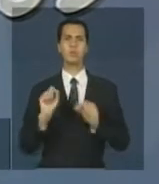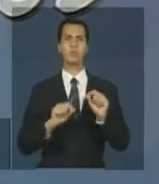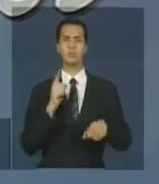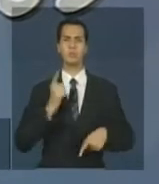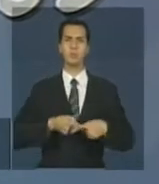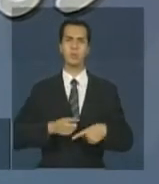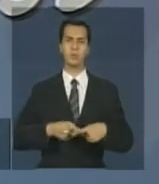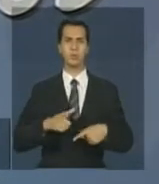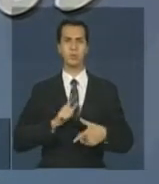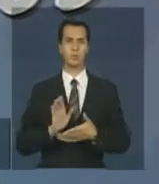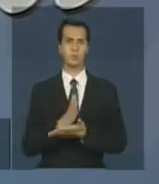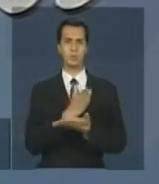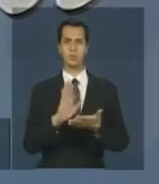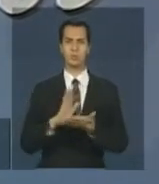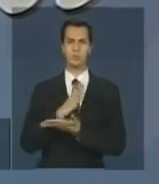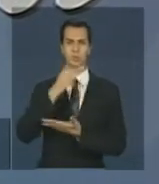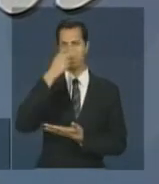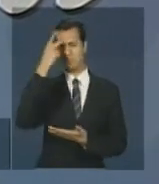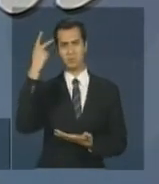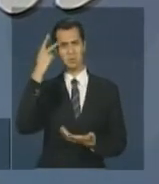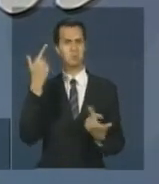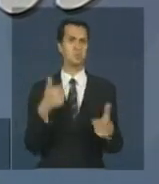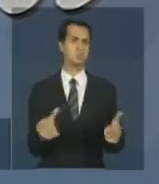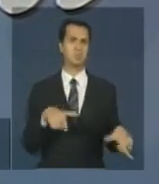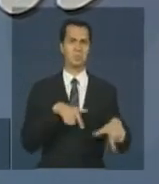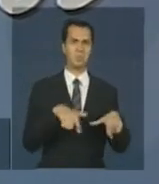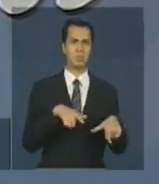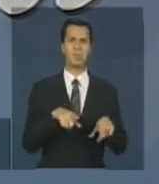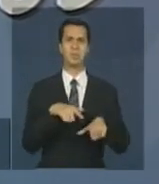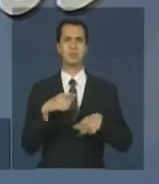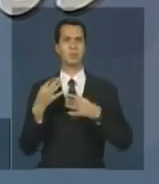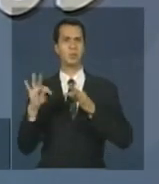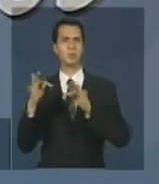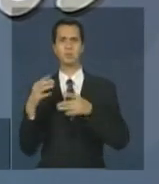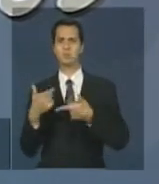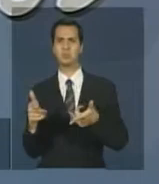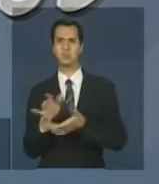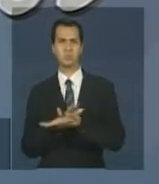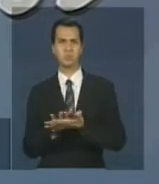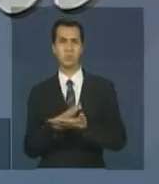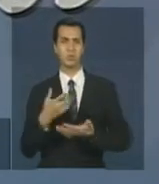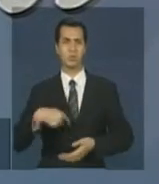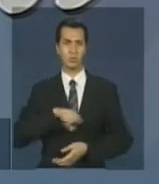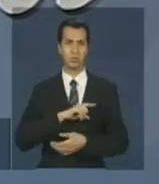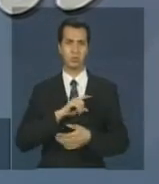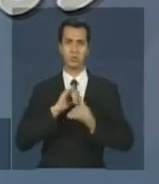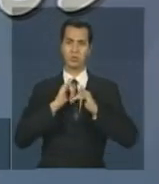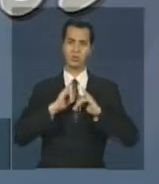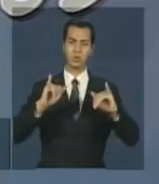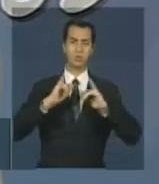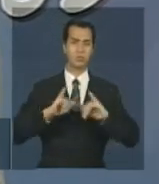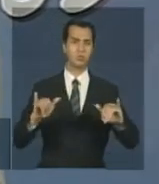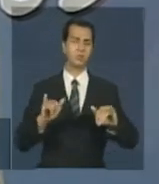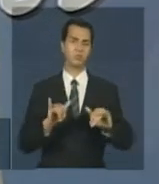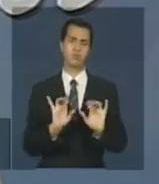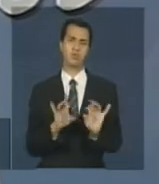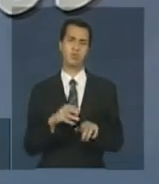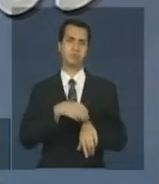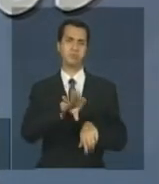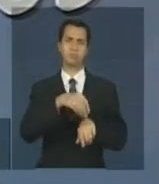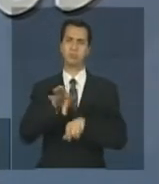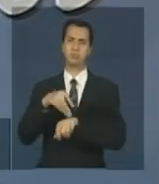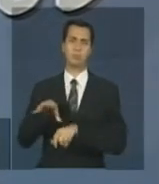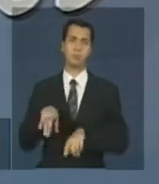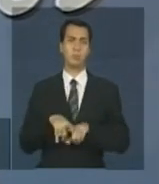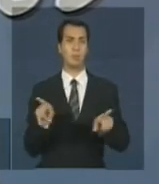encontrei algumas pessoas não tinha um plantão não tinha equipamento e a gente repassava informações dos órgãos e o que vocês vão